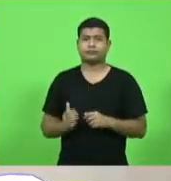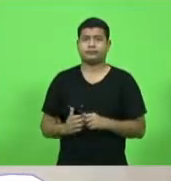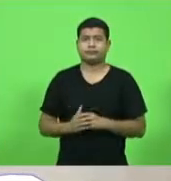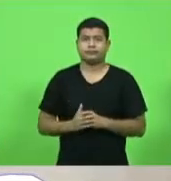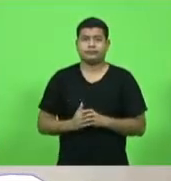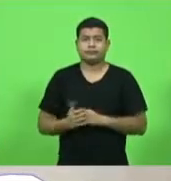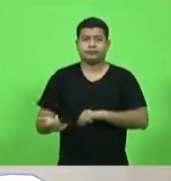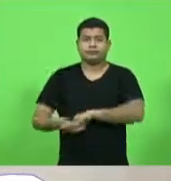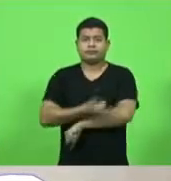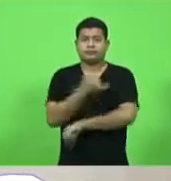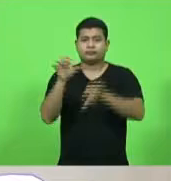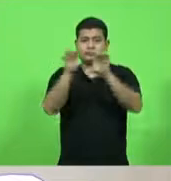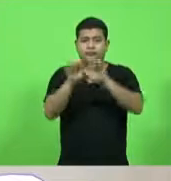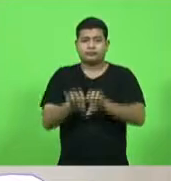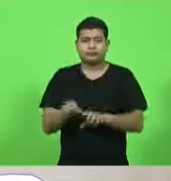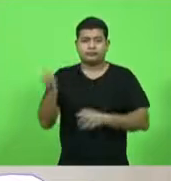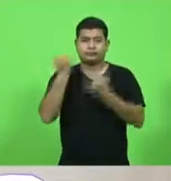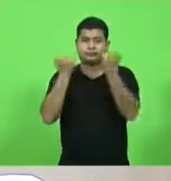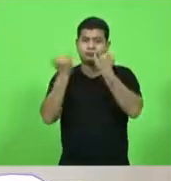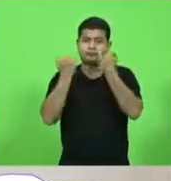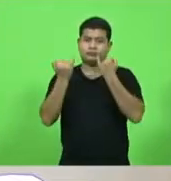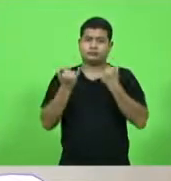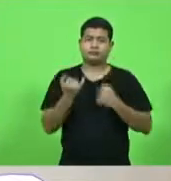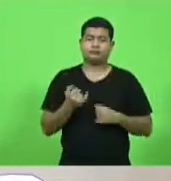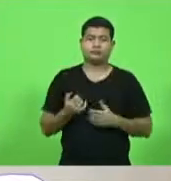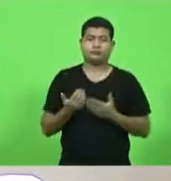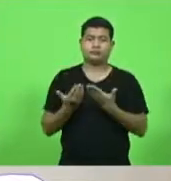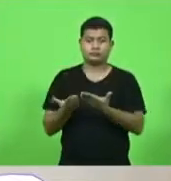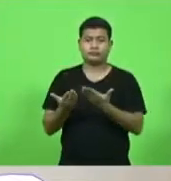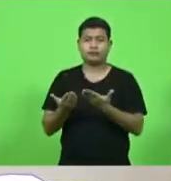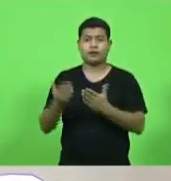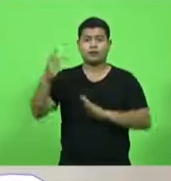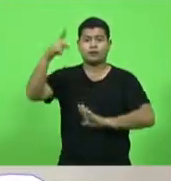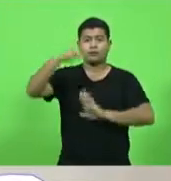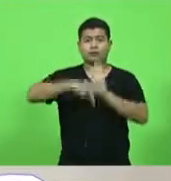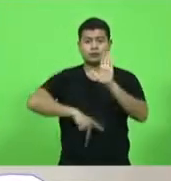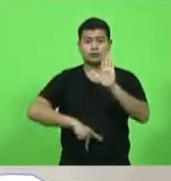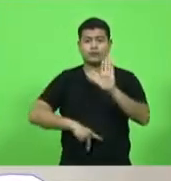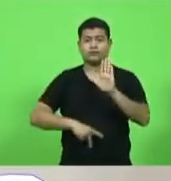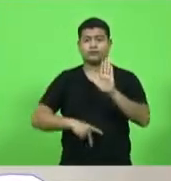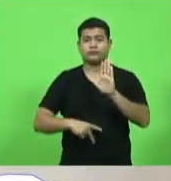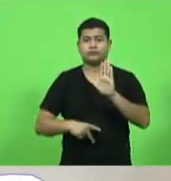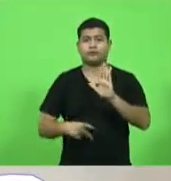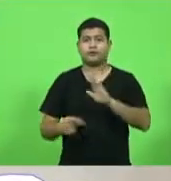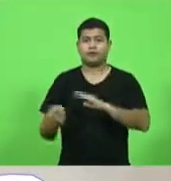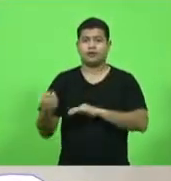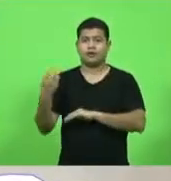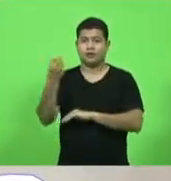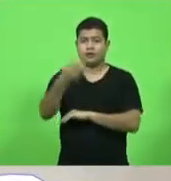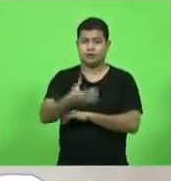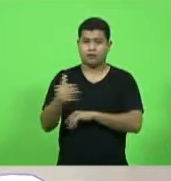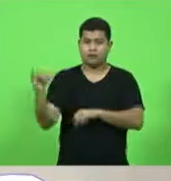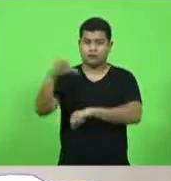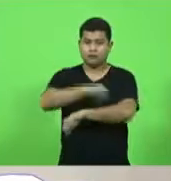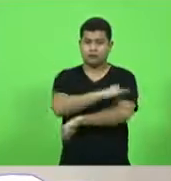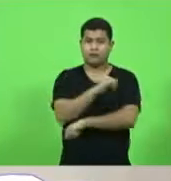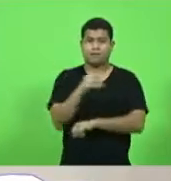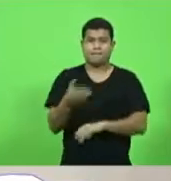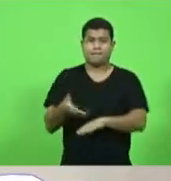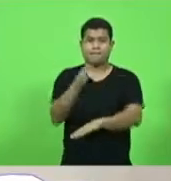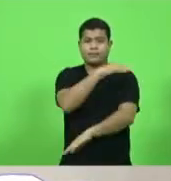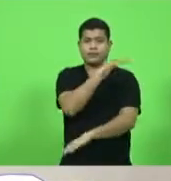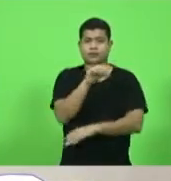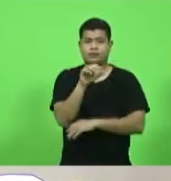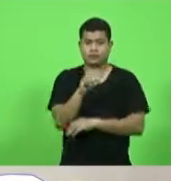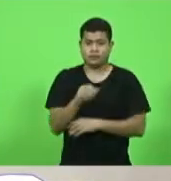de Infraestrutura informações acerca do plano de aviação do Aeroporto Regional do Planalto Serrano.